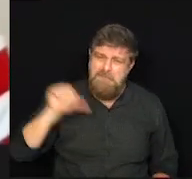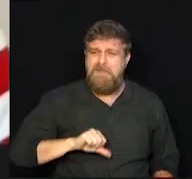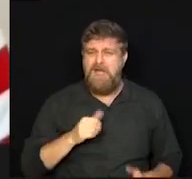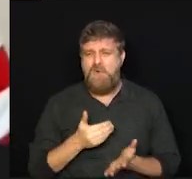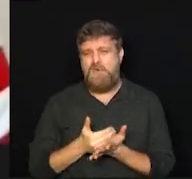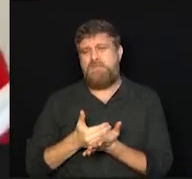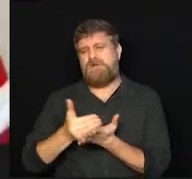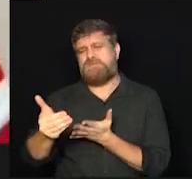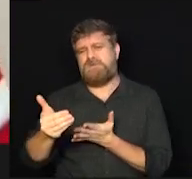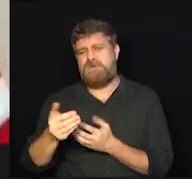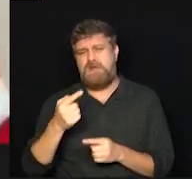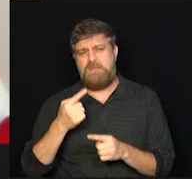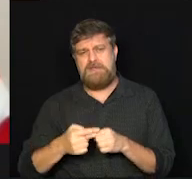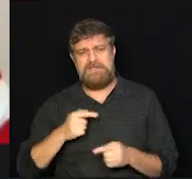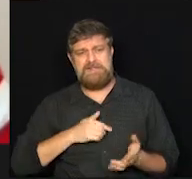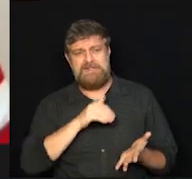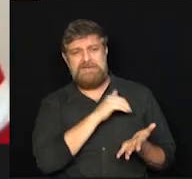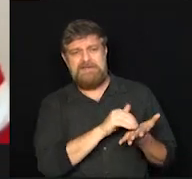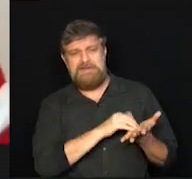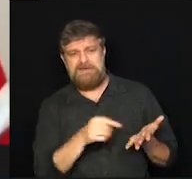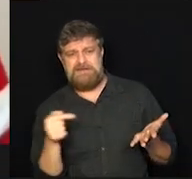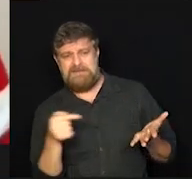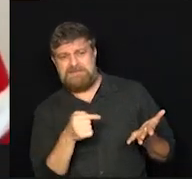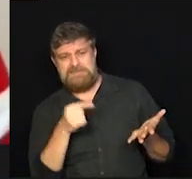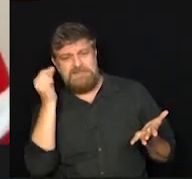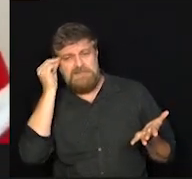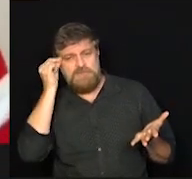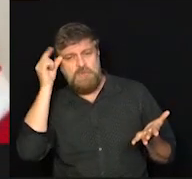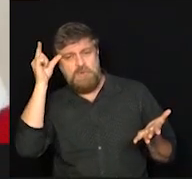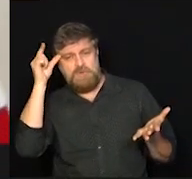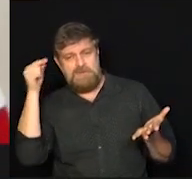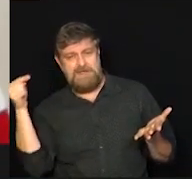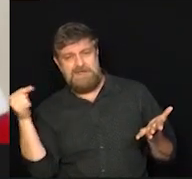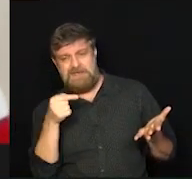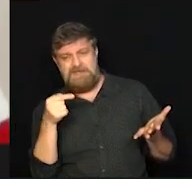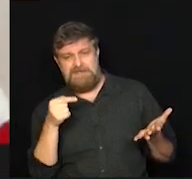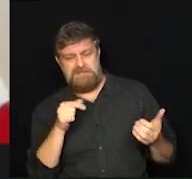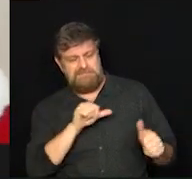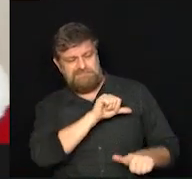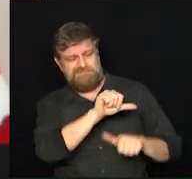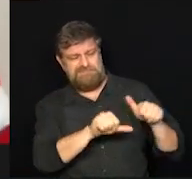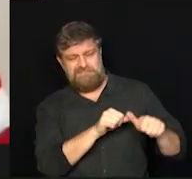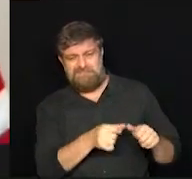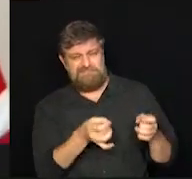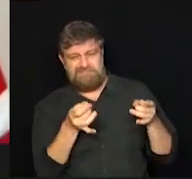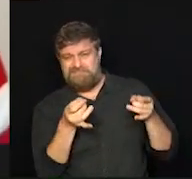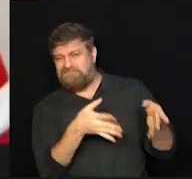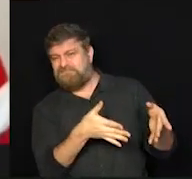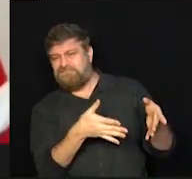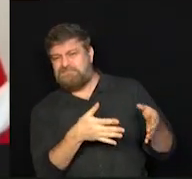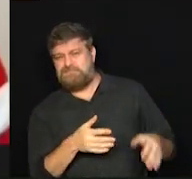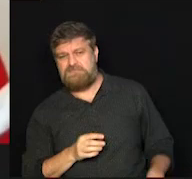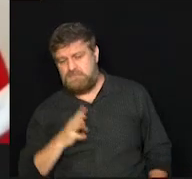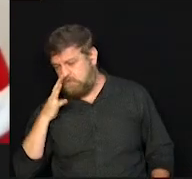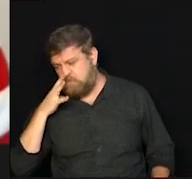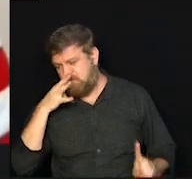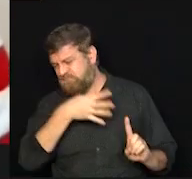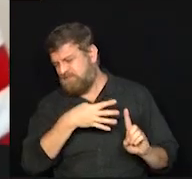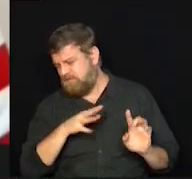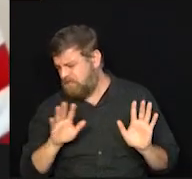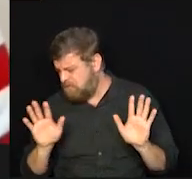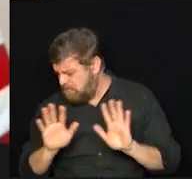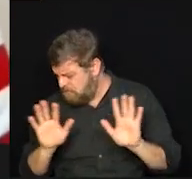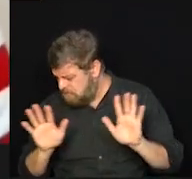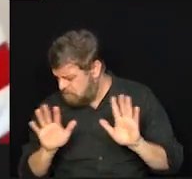ao pena uma secretária de cultura que Bom dia né no tocante ao mérito aqui do